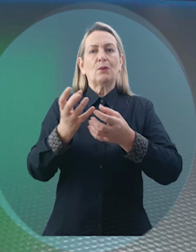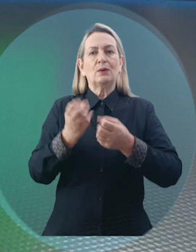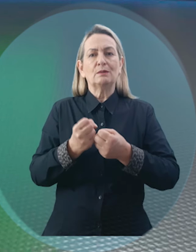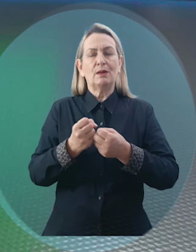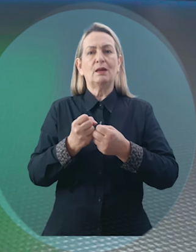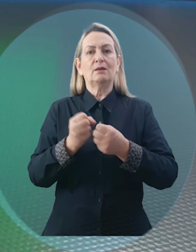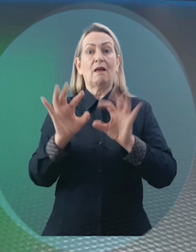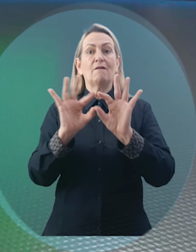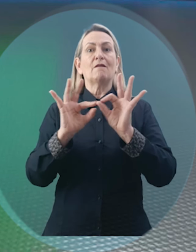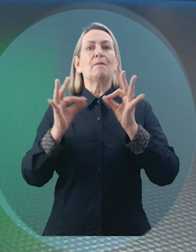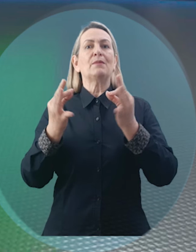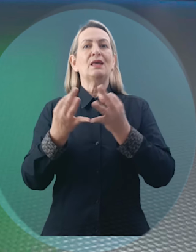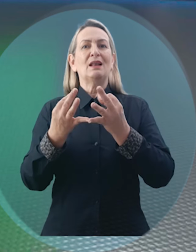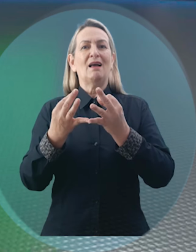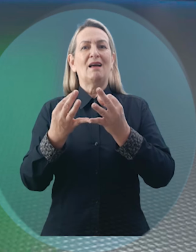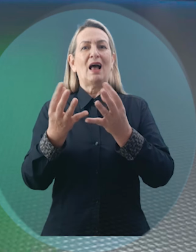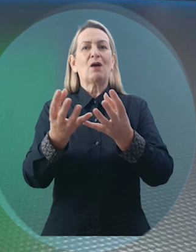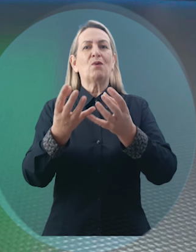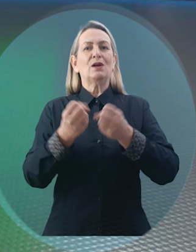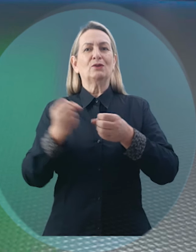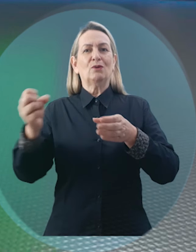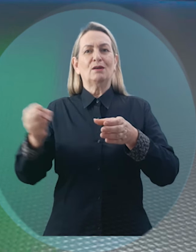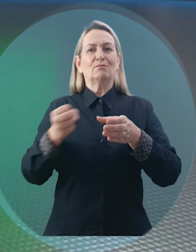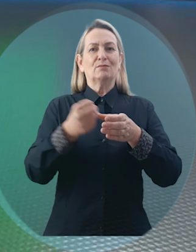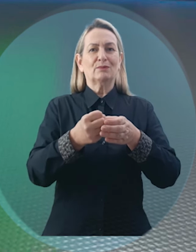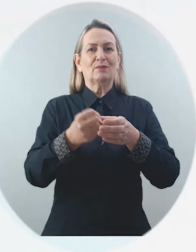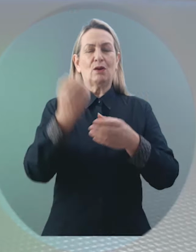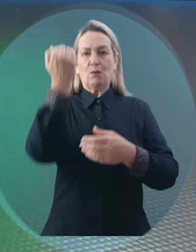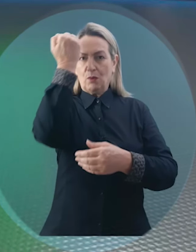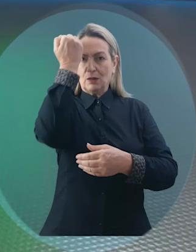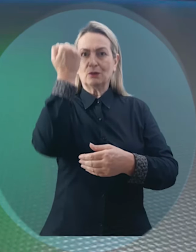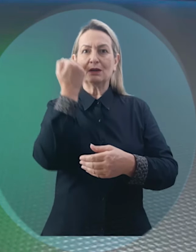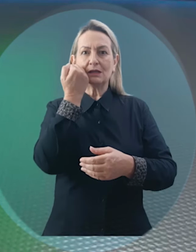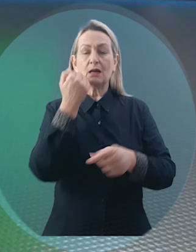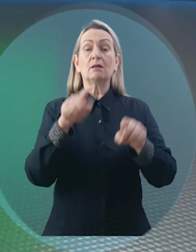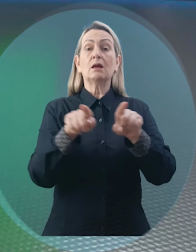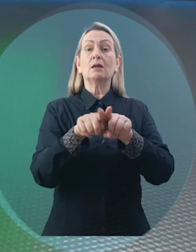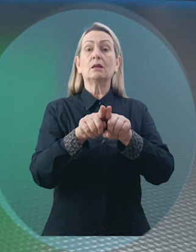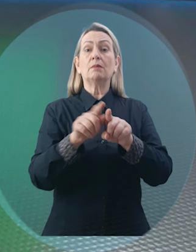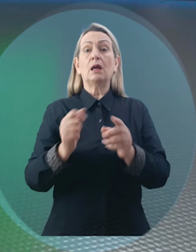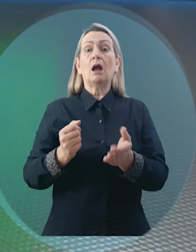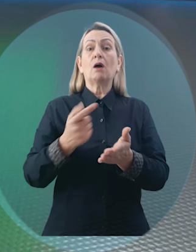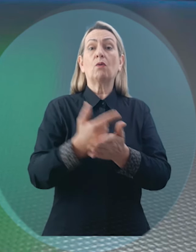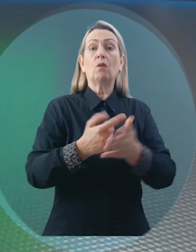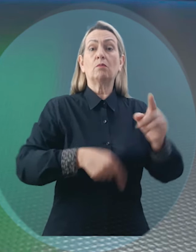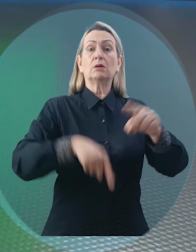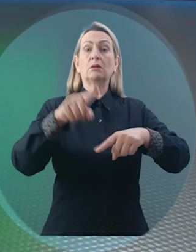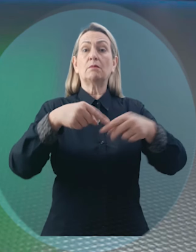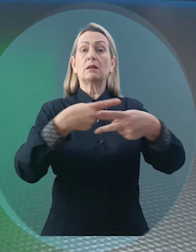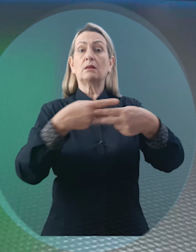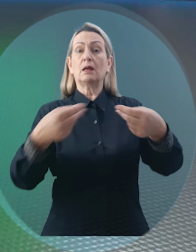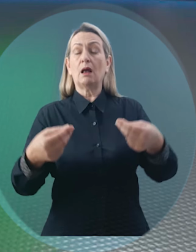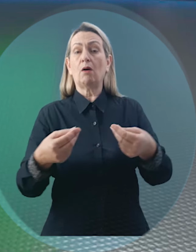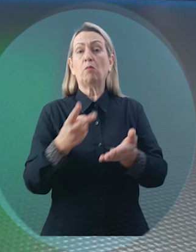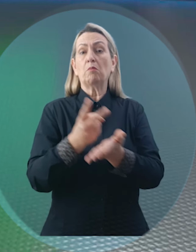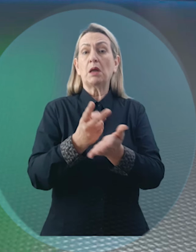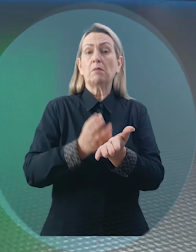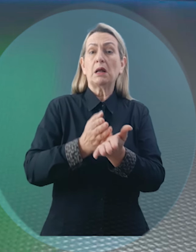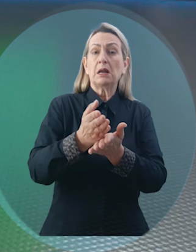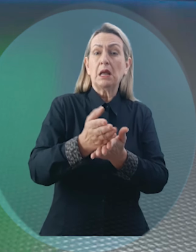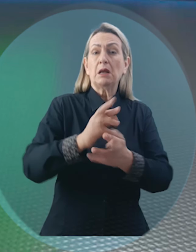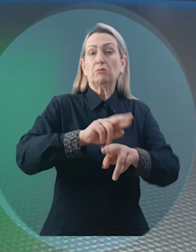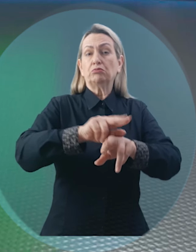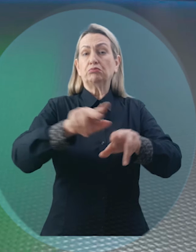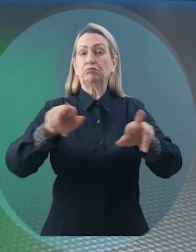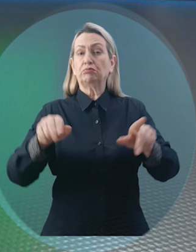manutenção do serviço de acolhimento em família acolhedora E também como aquisição de equipamentos